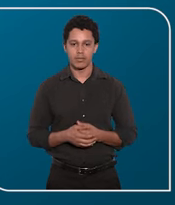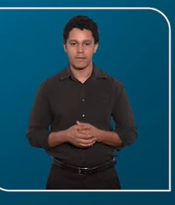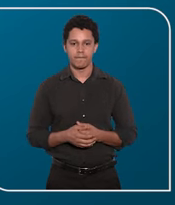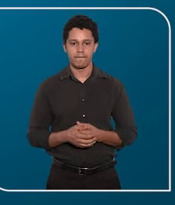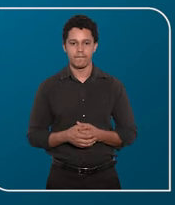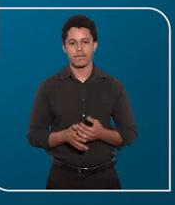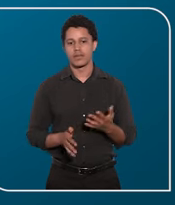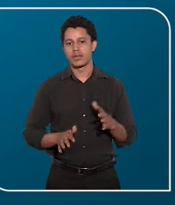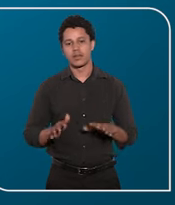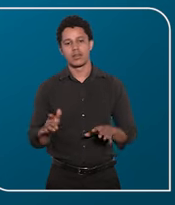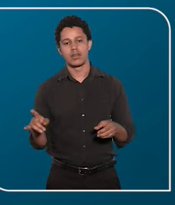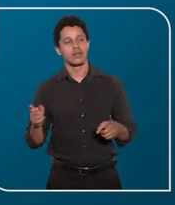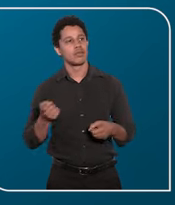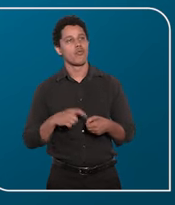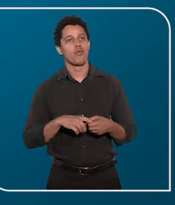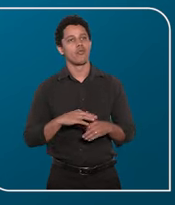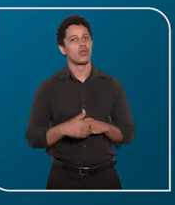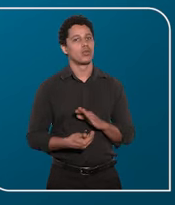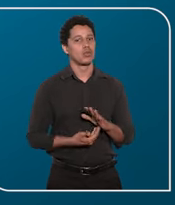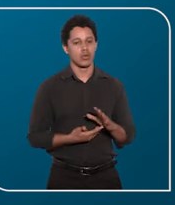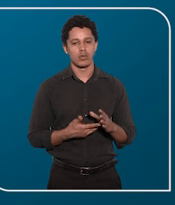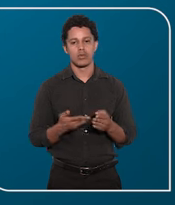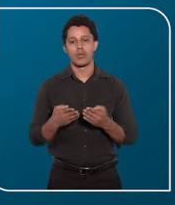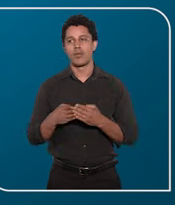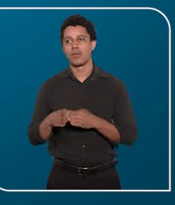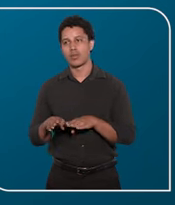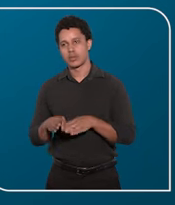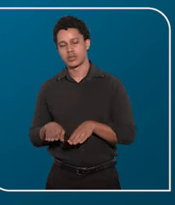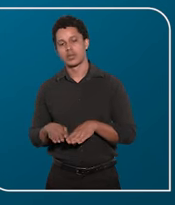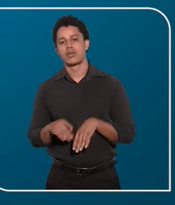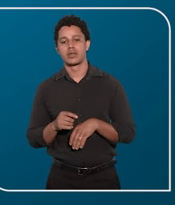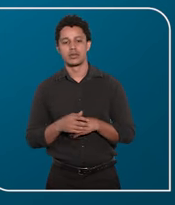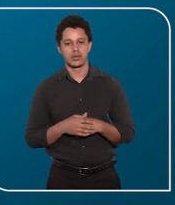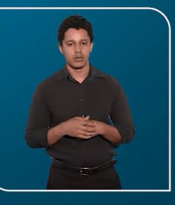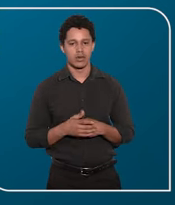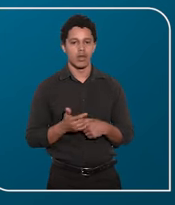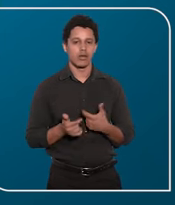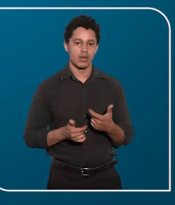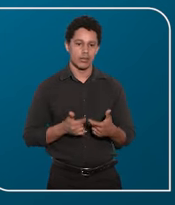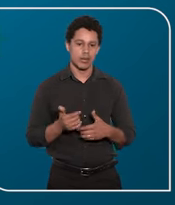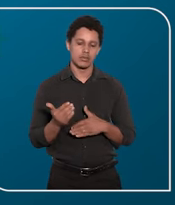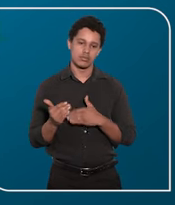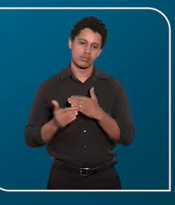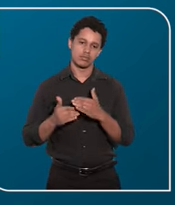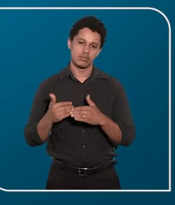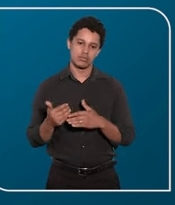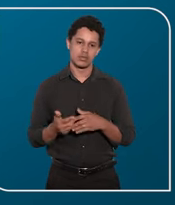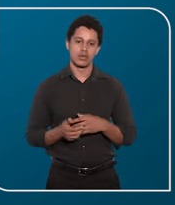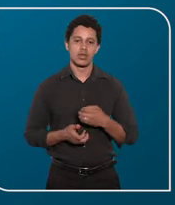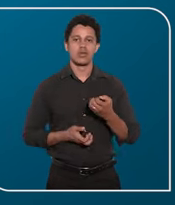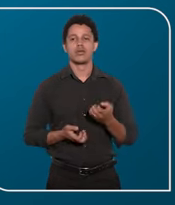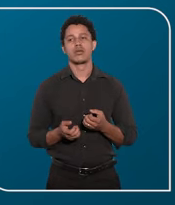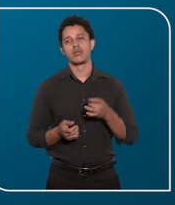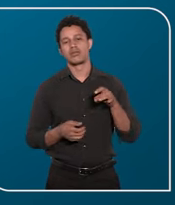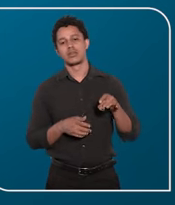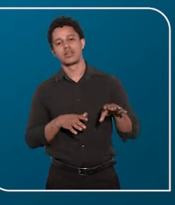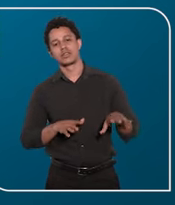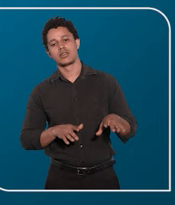é devolver todo, é devolver proporcionalmente ao trabalho desenvolvido e aquilo que eu deixei de